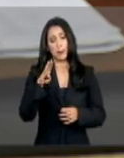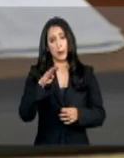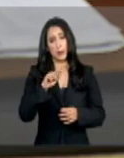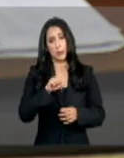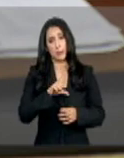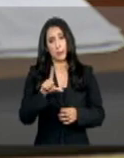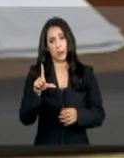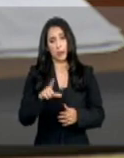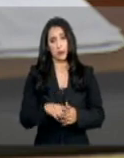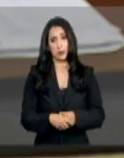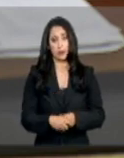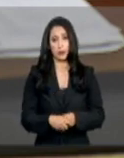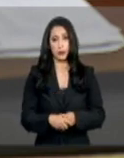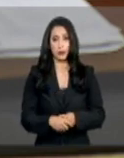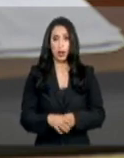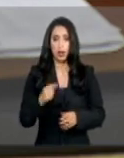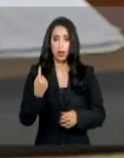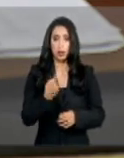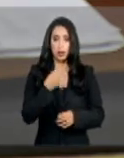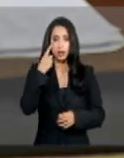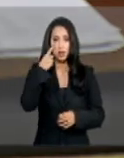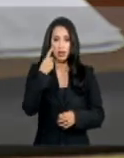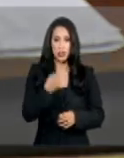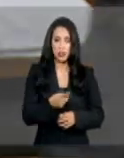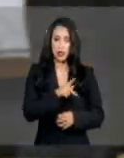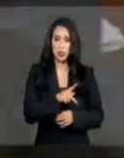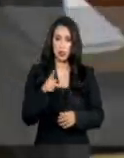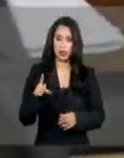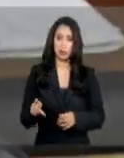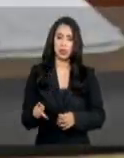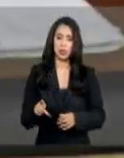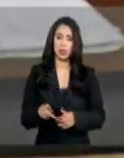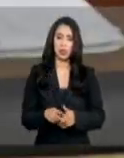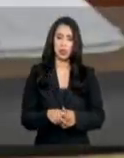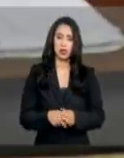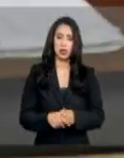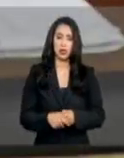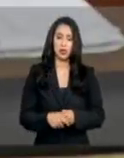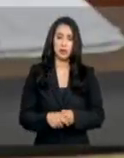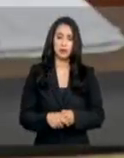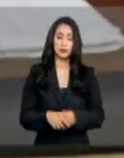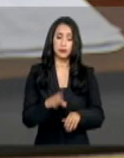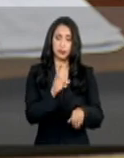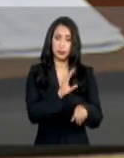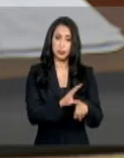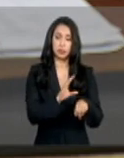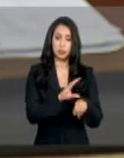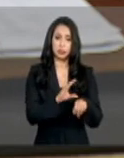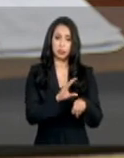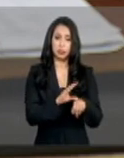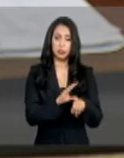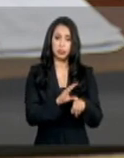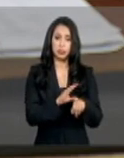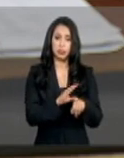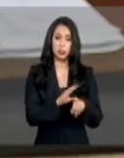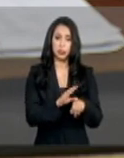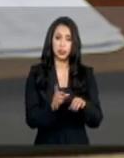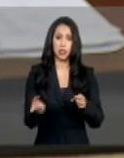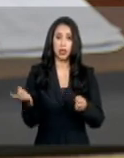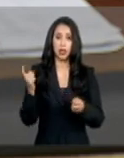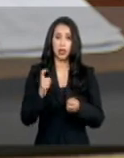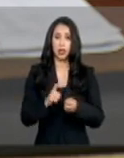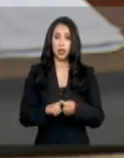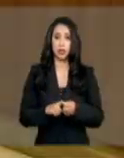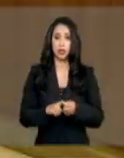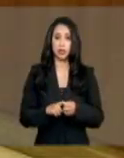o que nos vem presidente da constituição federal de volta ao campo